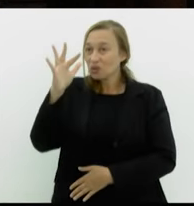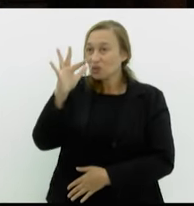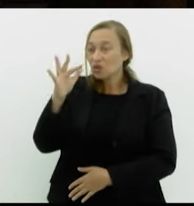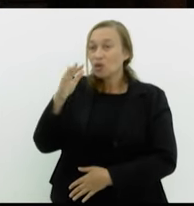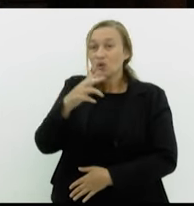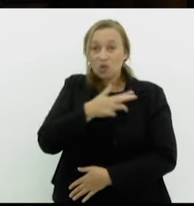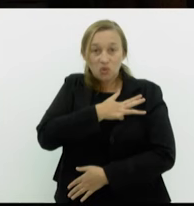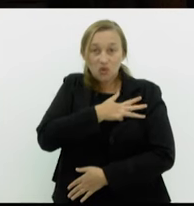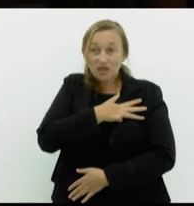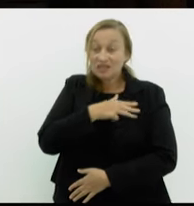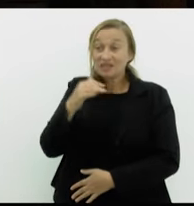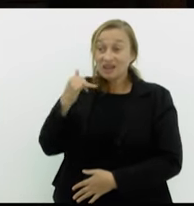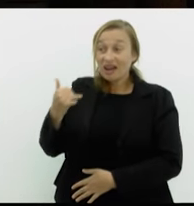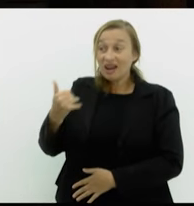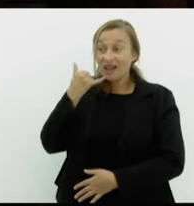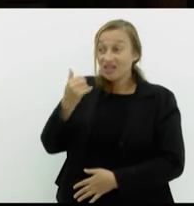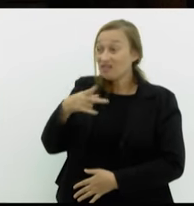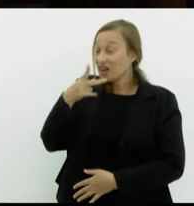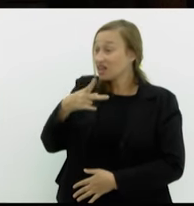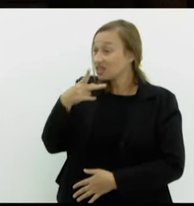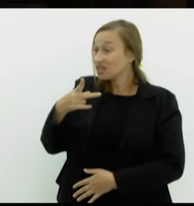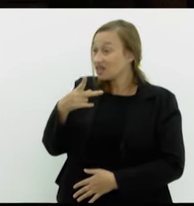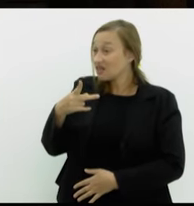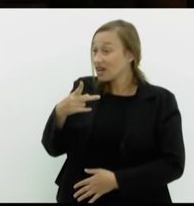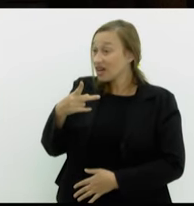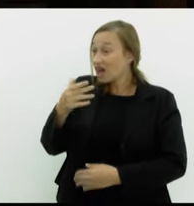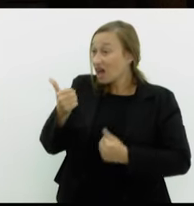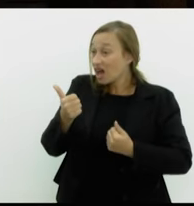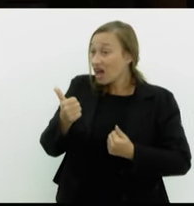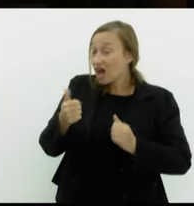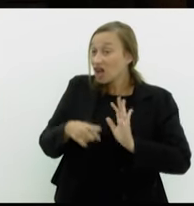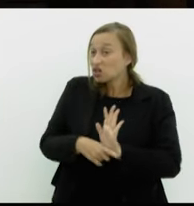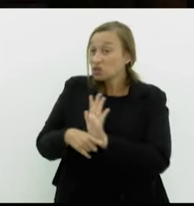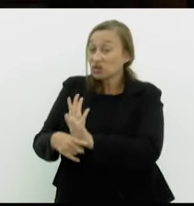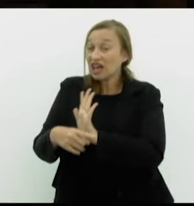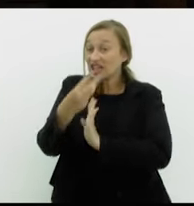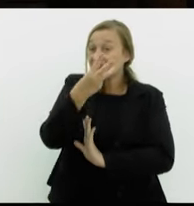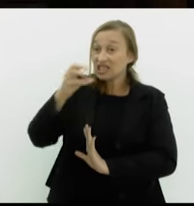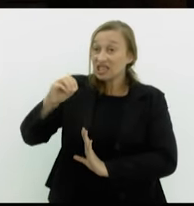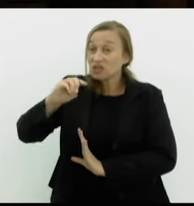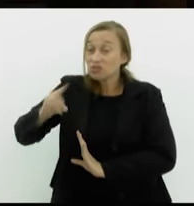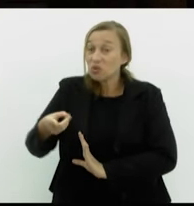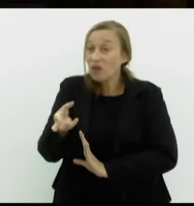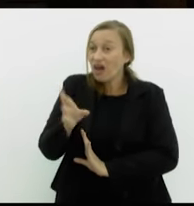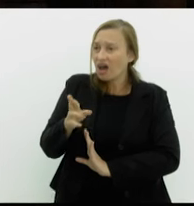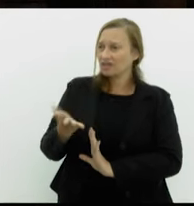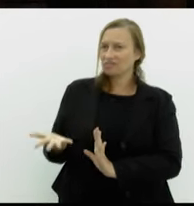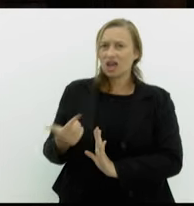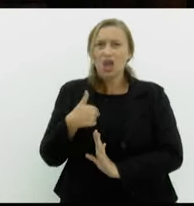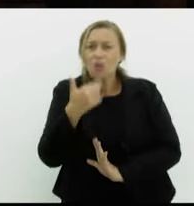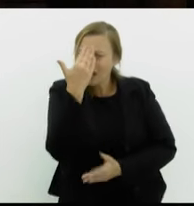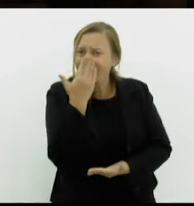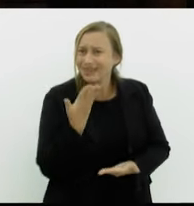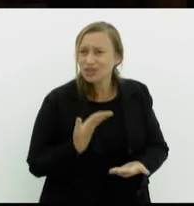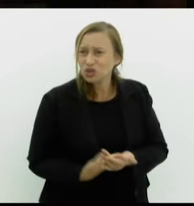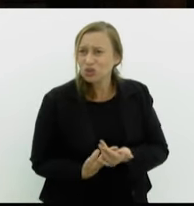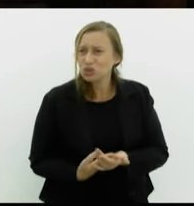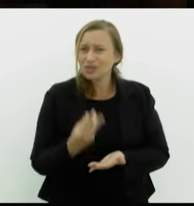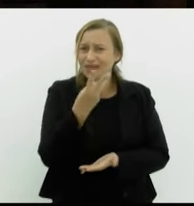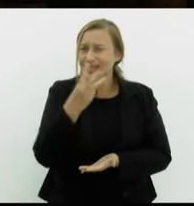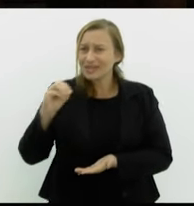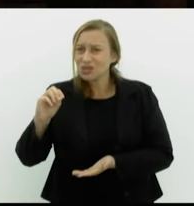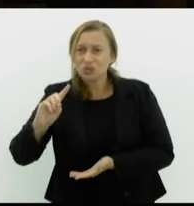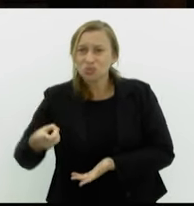fazer um aporte na cidade de 300 mil reais. Rapaz, 300 mil reais eu creio que não vai